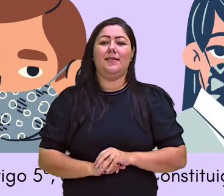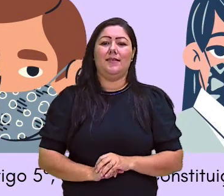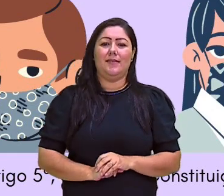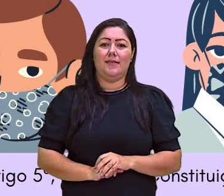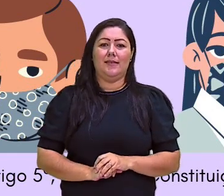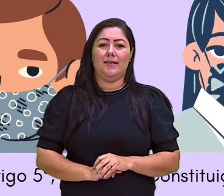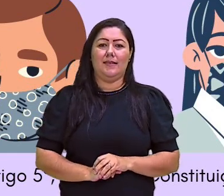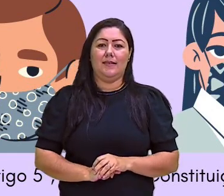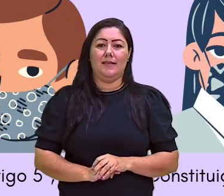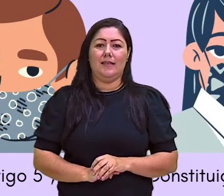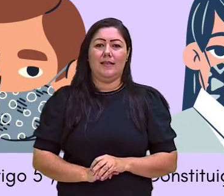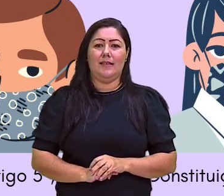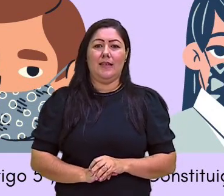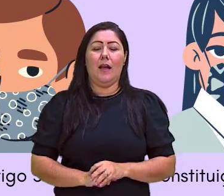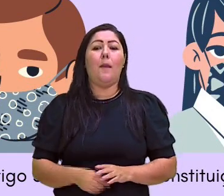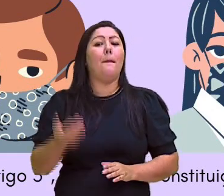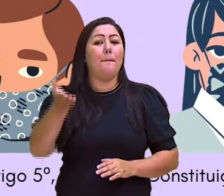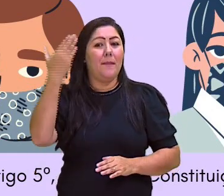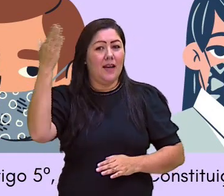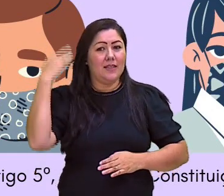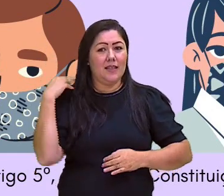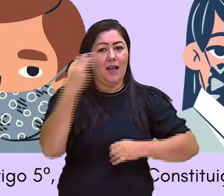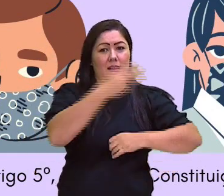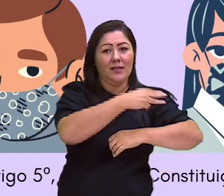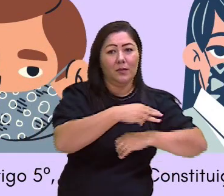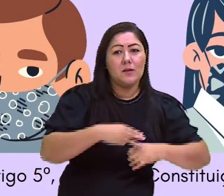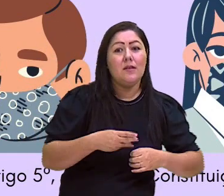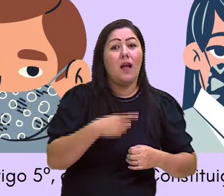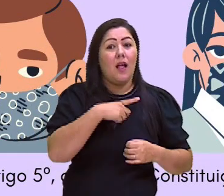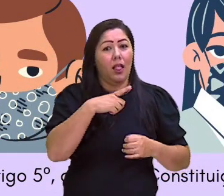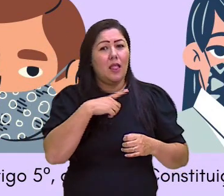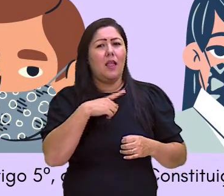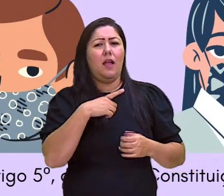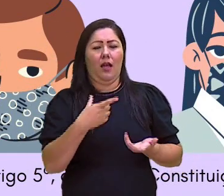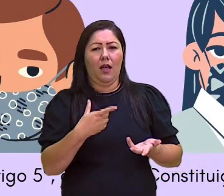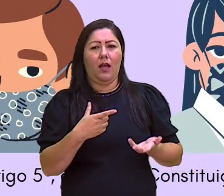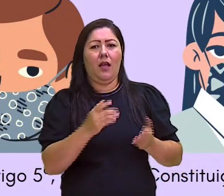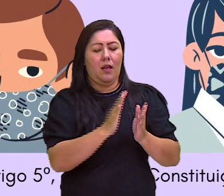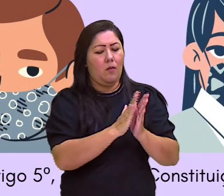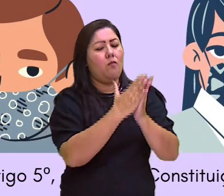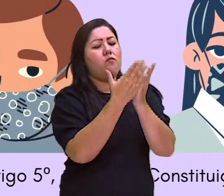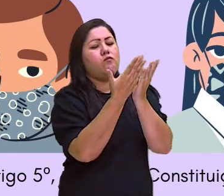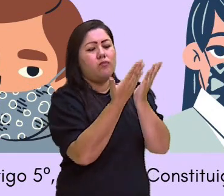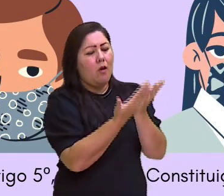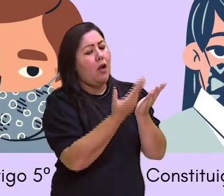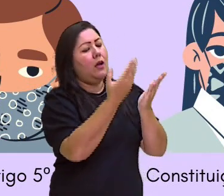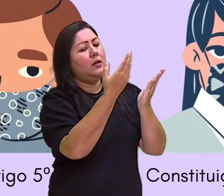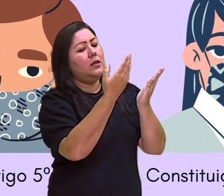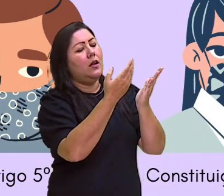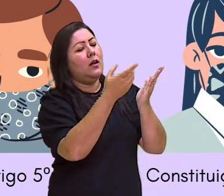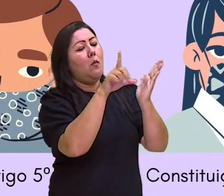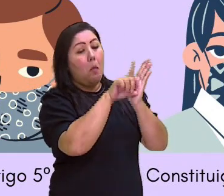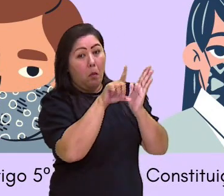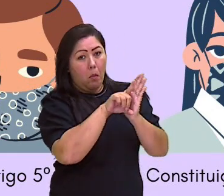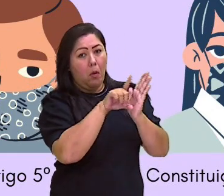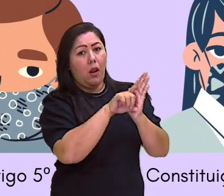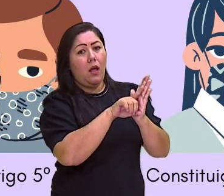analisar, na Mesopotâmia, tem o Código de Hammurabi, onde as mulheres tinham algumas